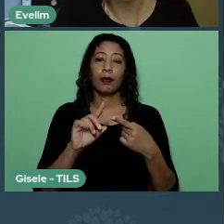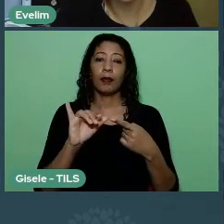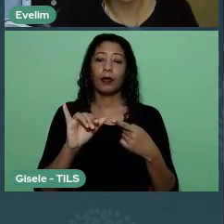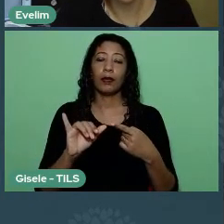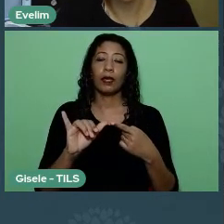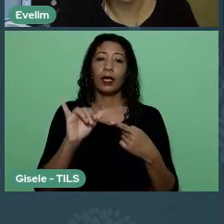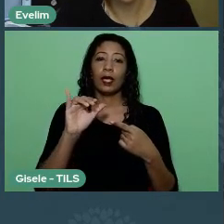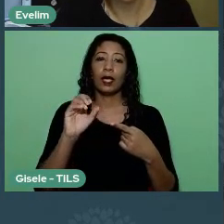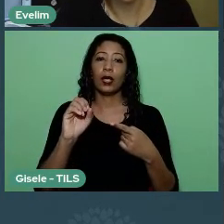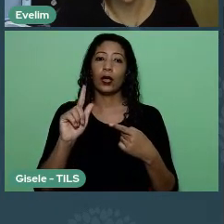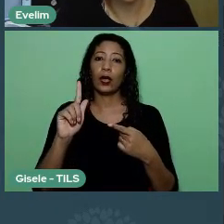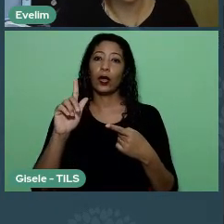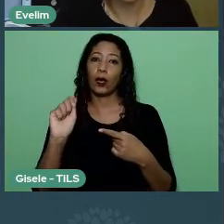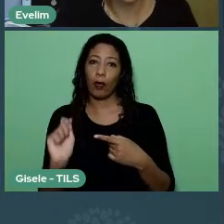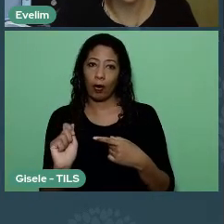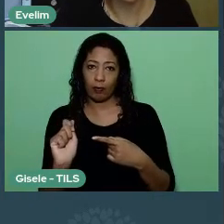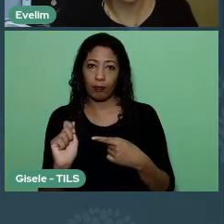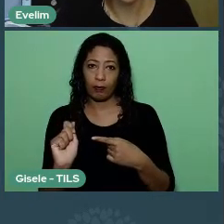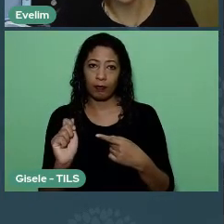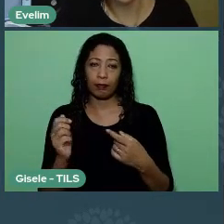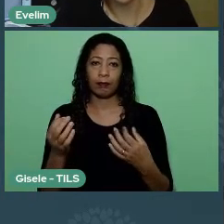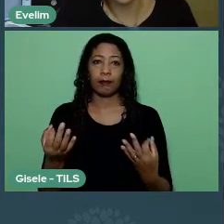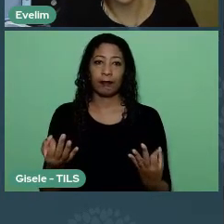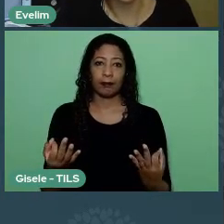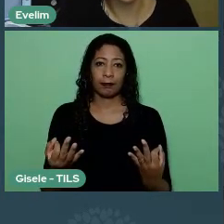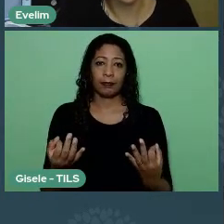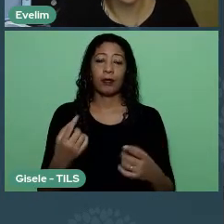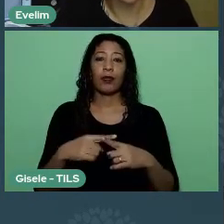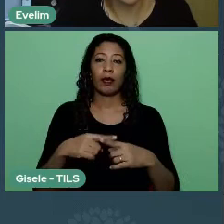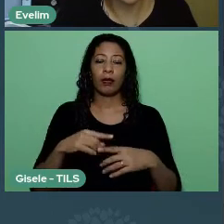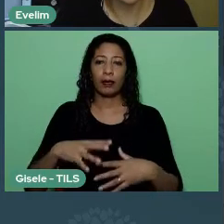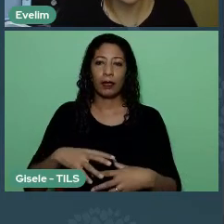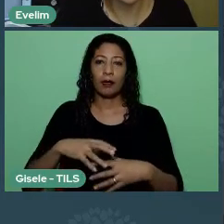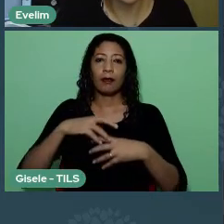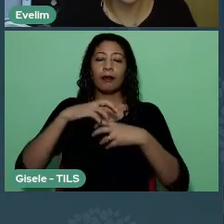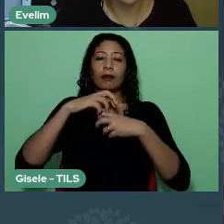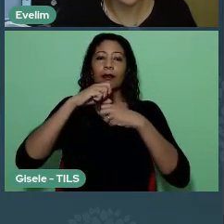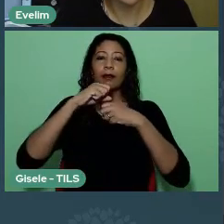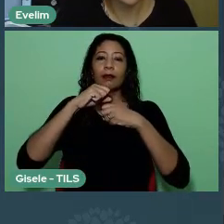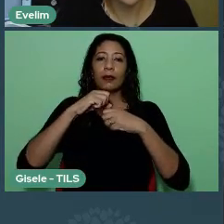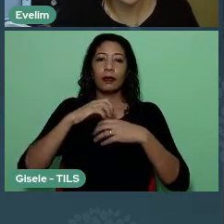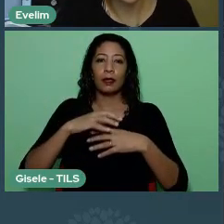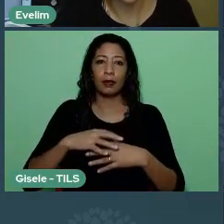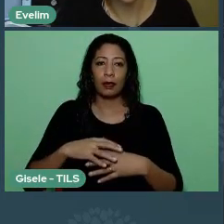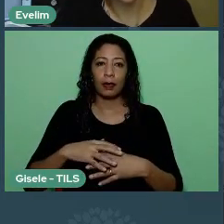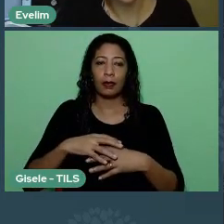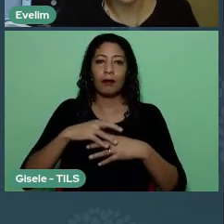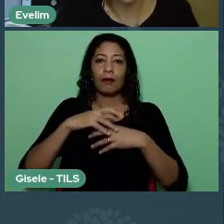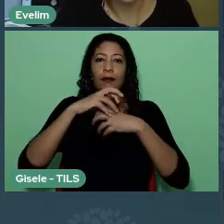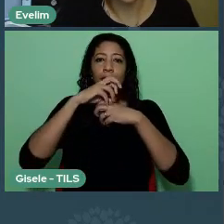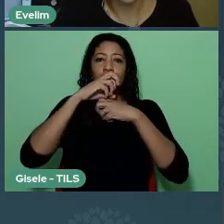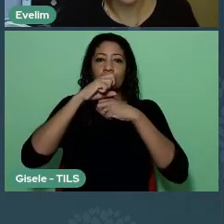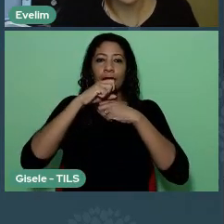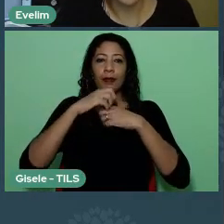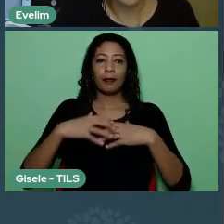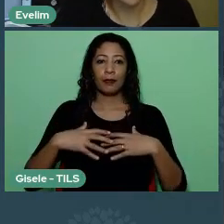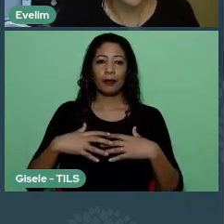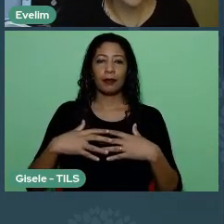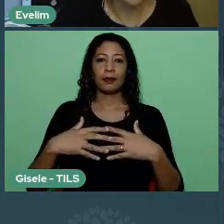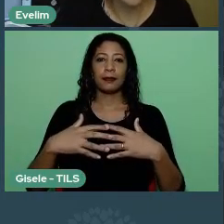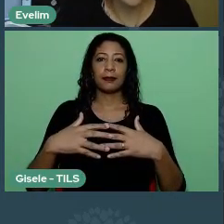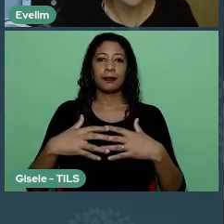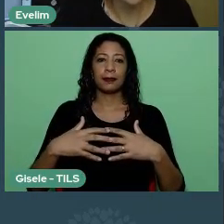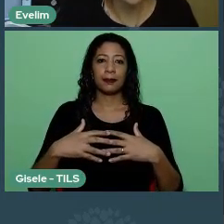né, justamente por conta da hiperventilação e da respiração disfuncional, que pode levar esse paciente a